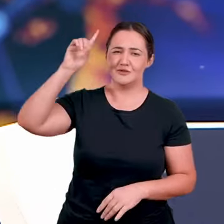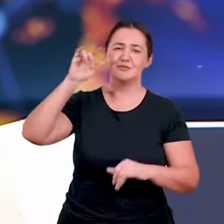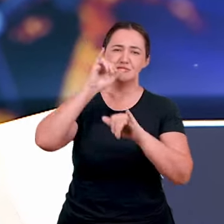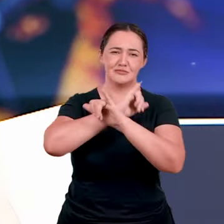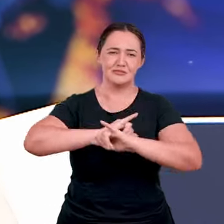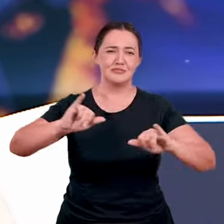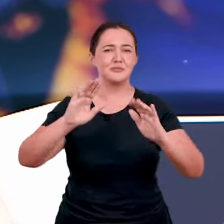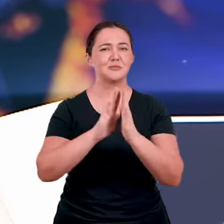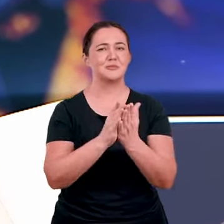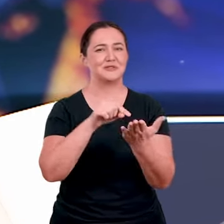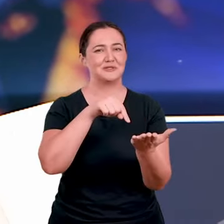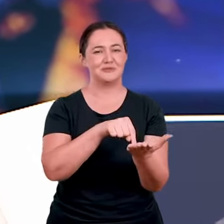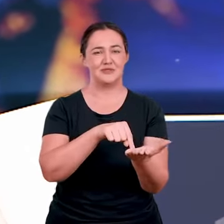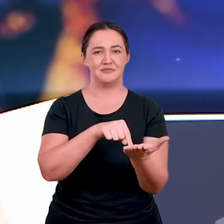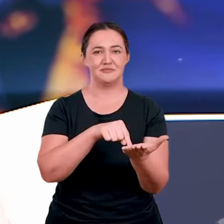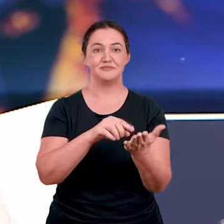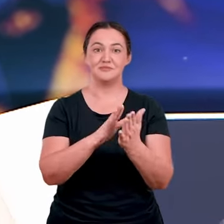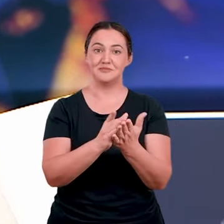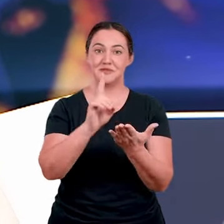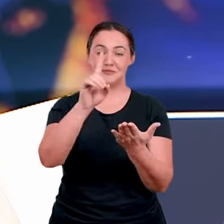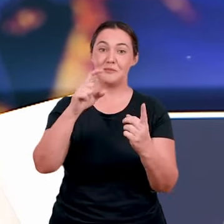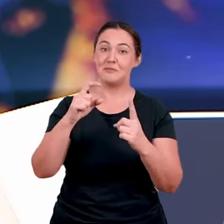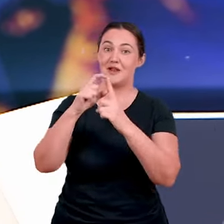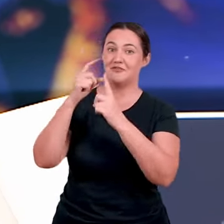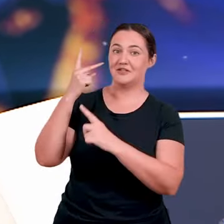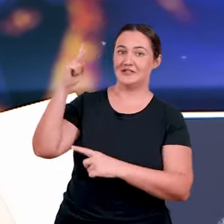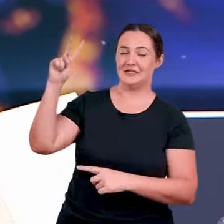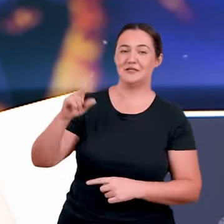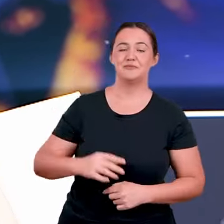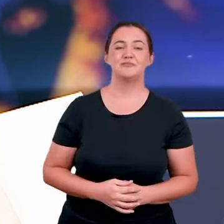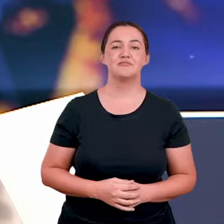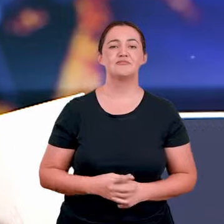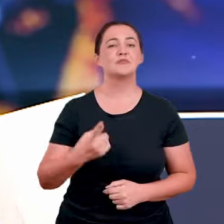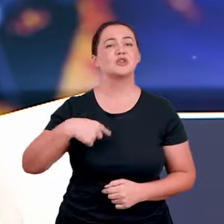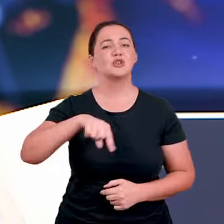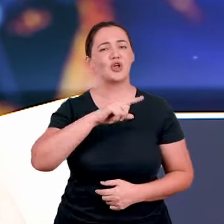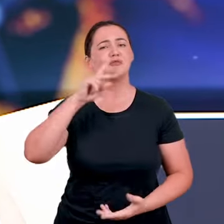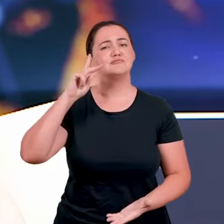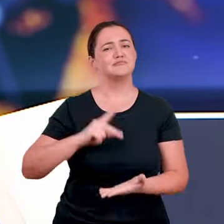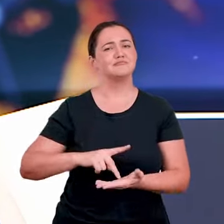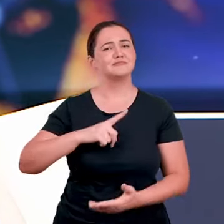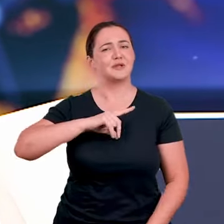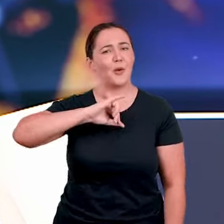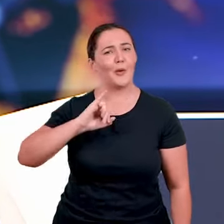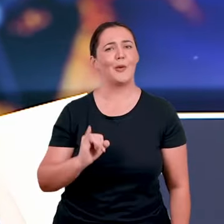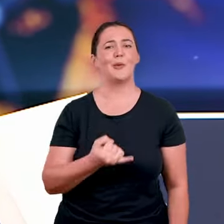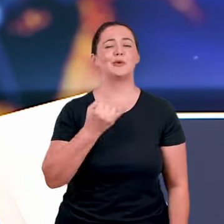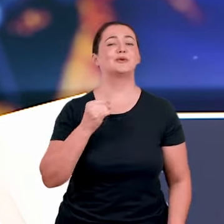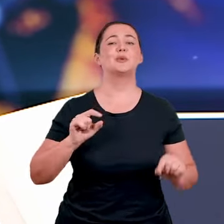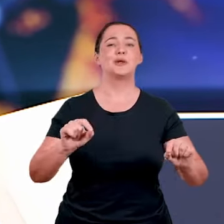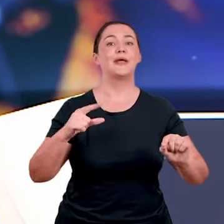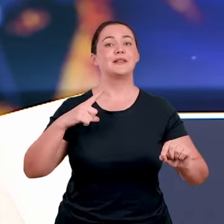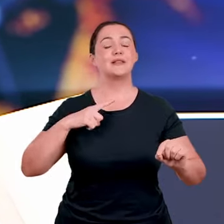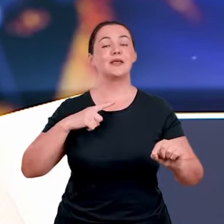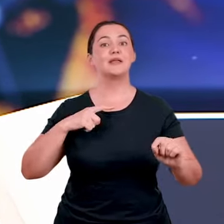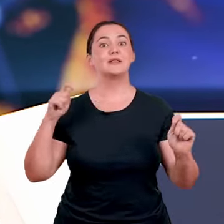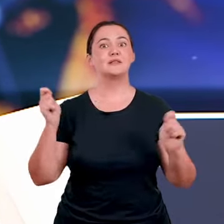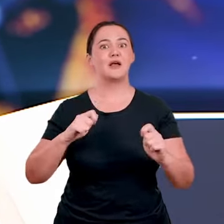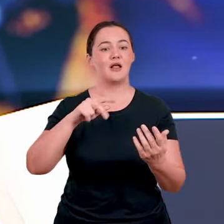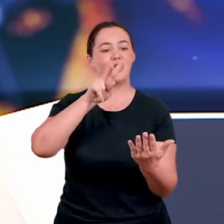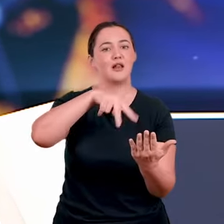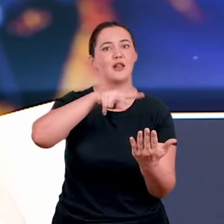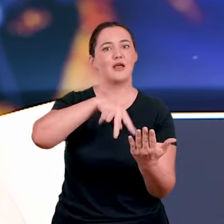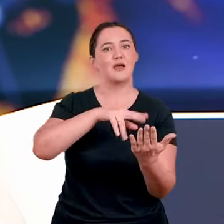que vêm da Bíblia Sagrada, a Palavra do Senhor. Nós somos realmente privilegiados, porque temos acesso à Bíblia